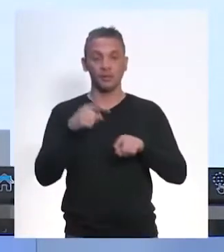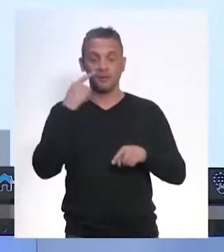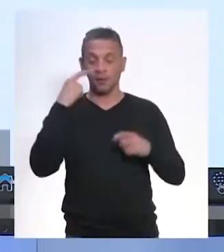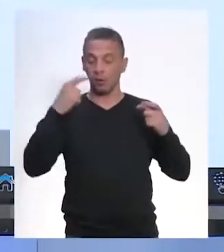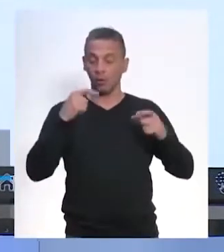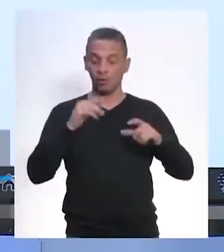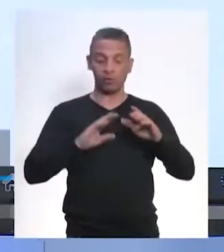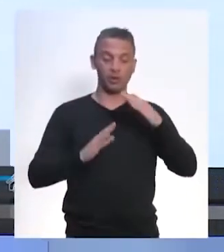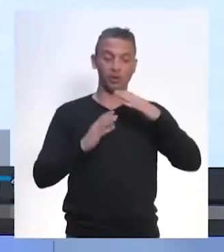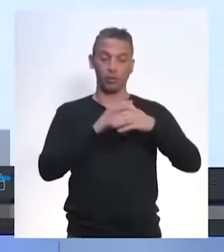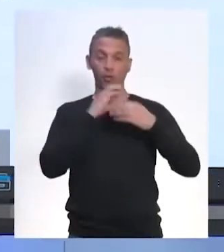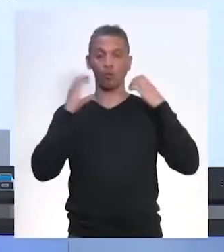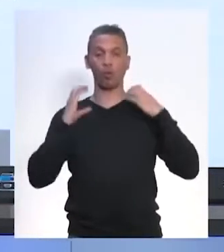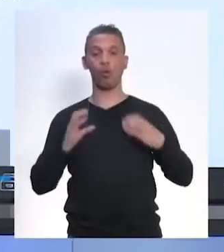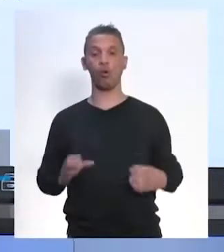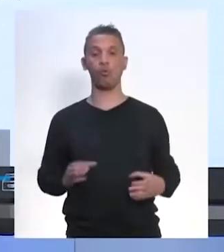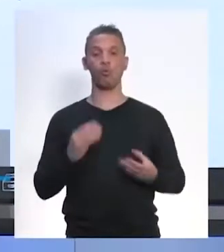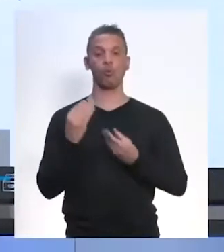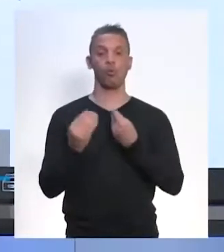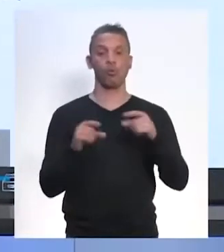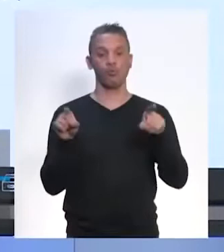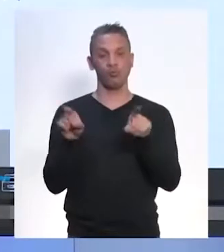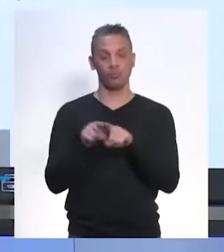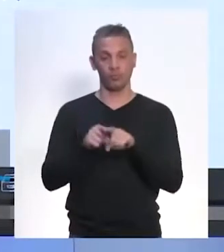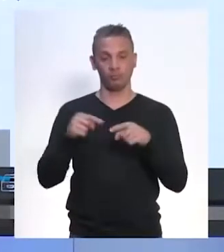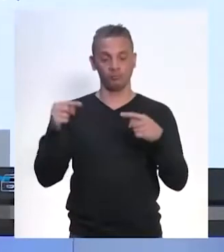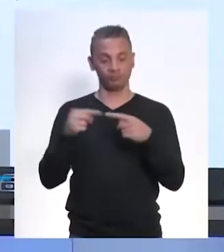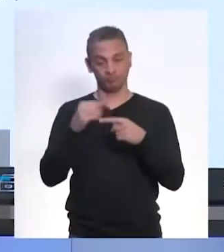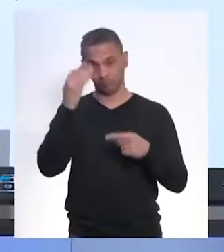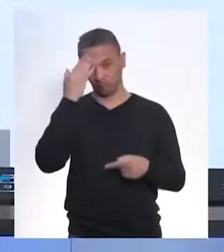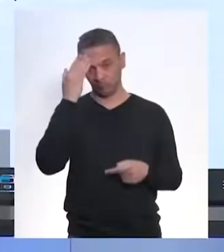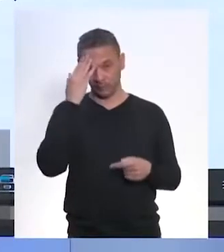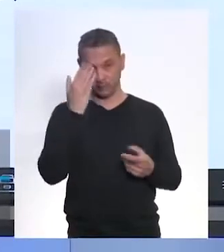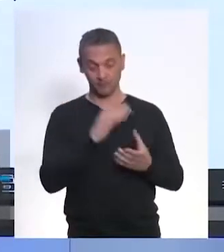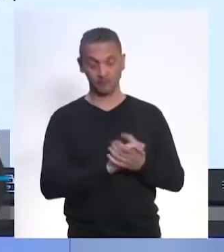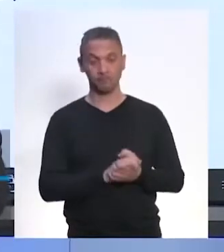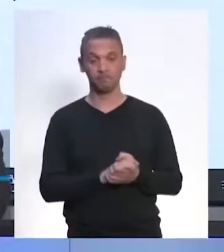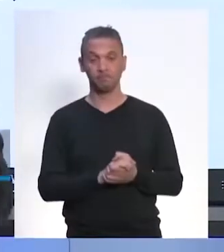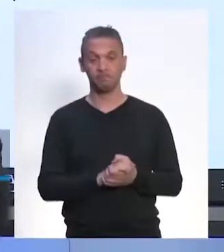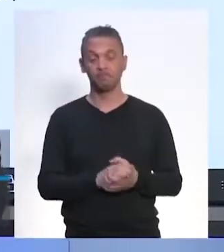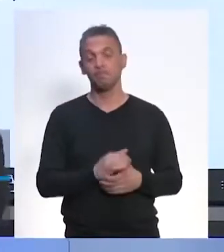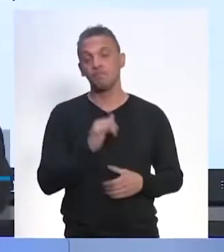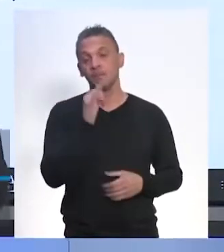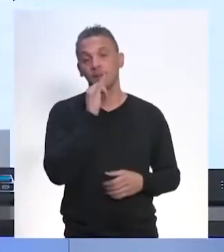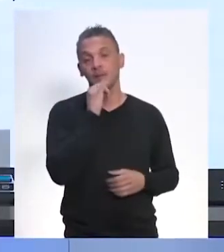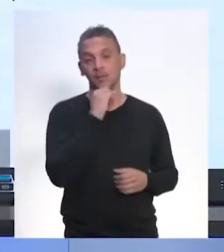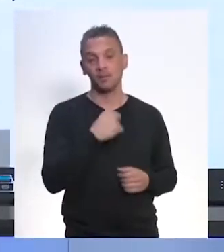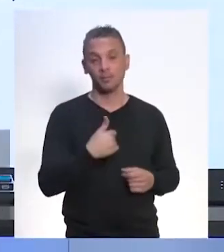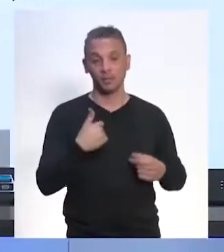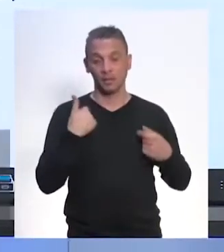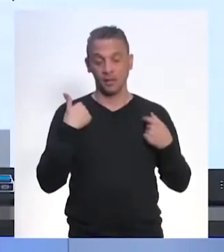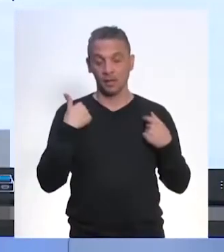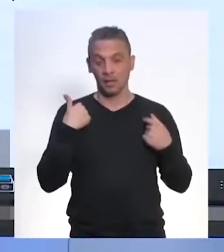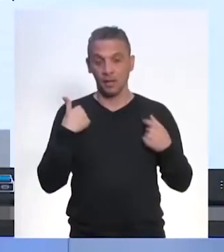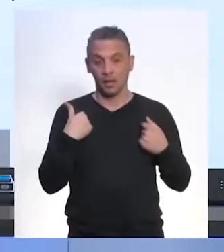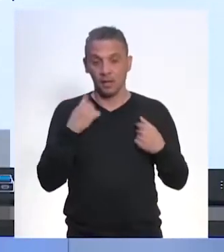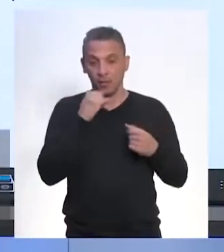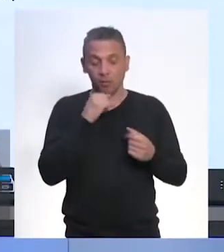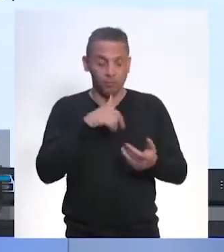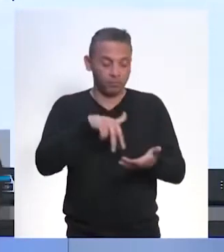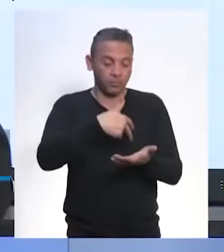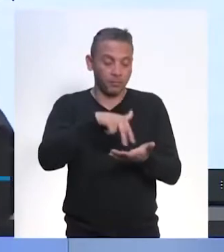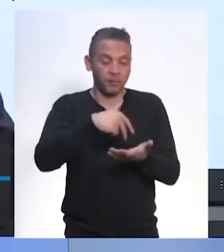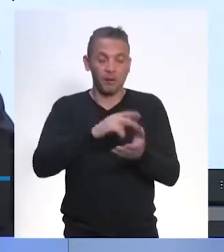meu corpo pode ir dentro dessa quinesfera sem invadir o espaço do outro. Tá? Vamos supor, eu tenho um corpo de baile enorme, estou lá com